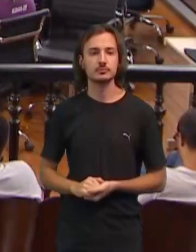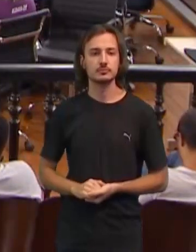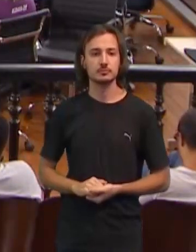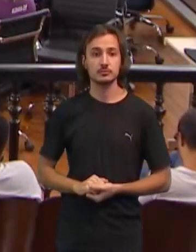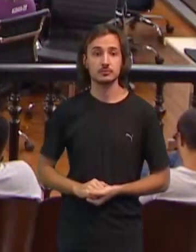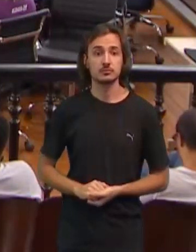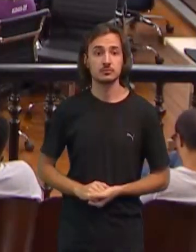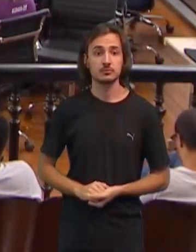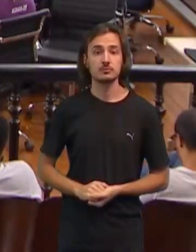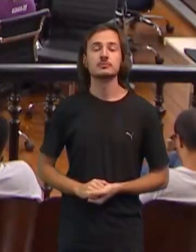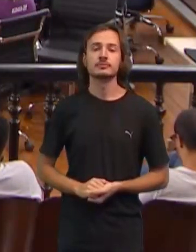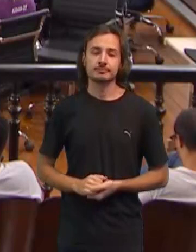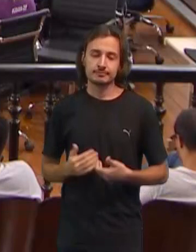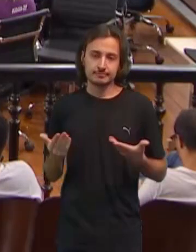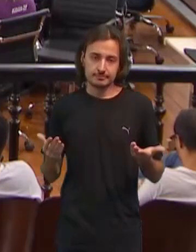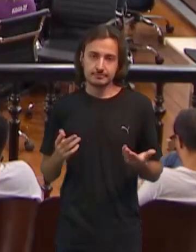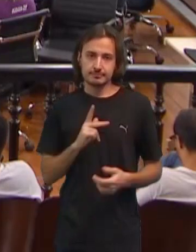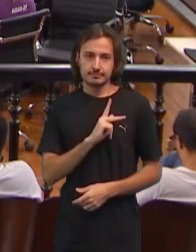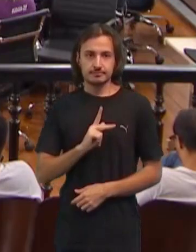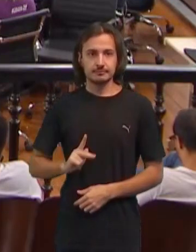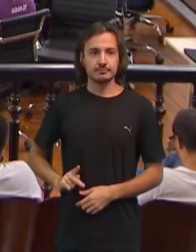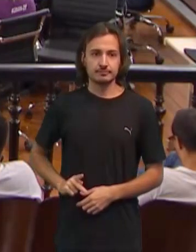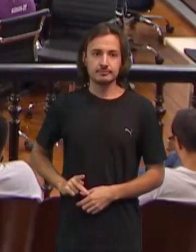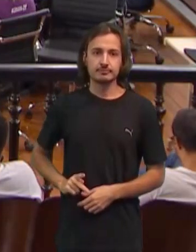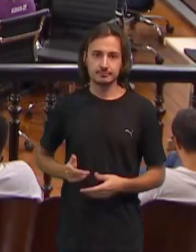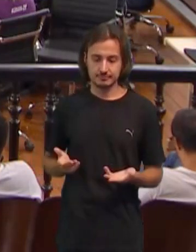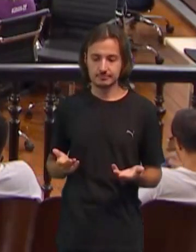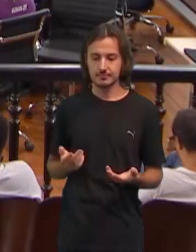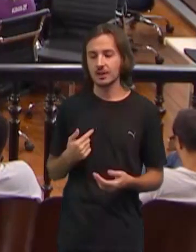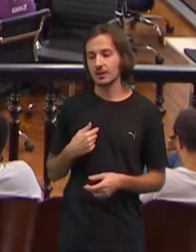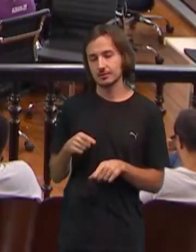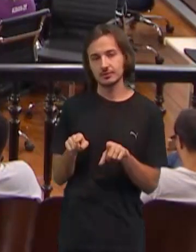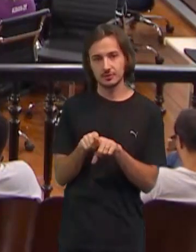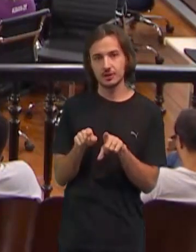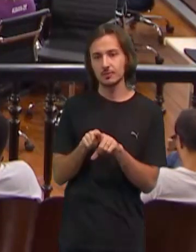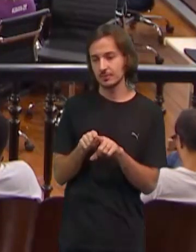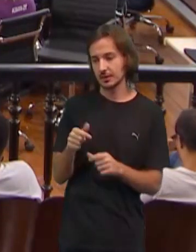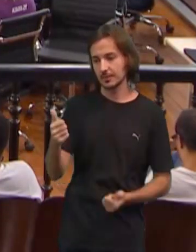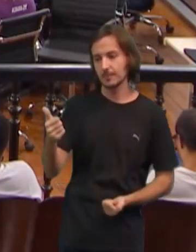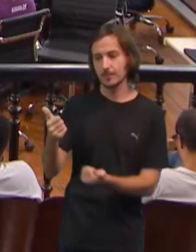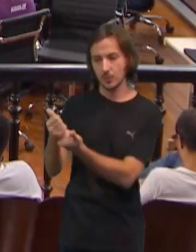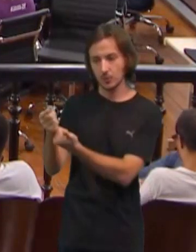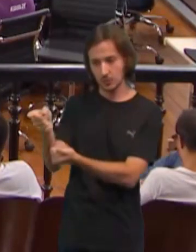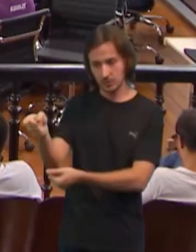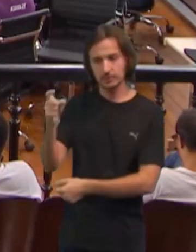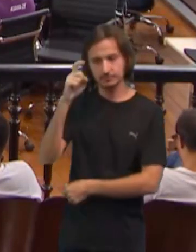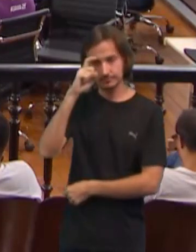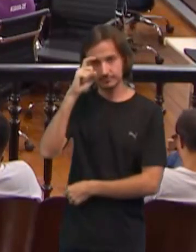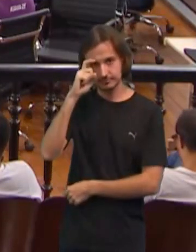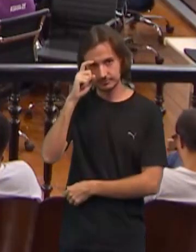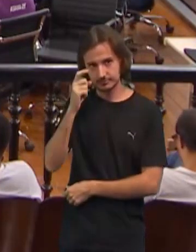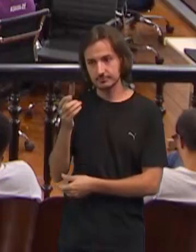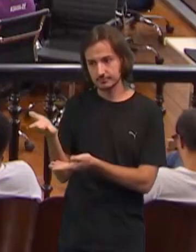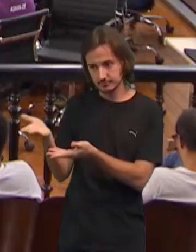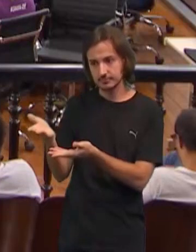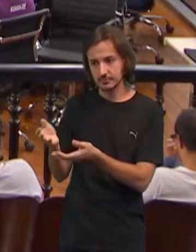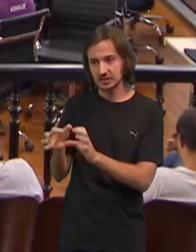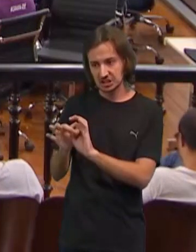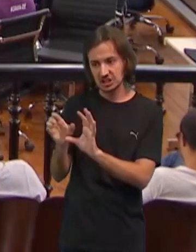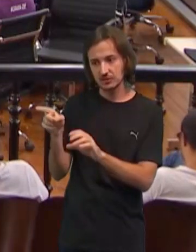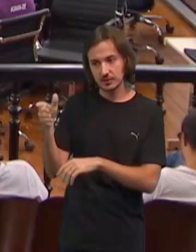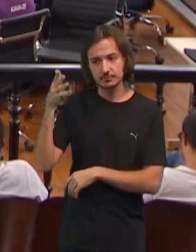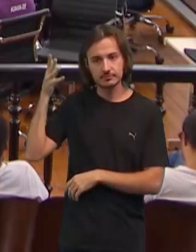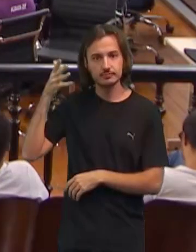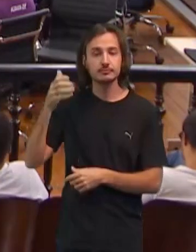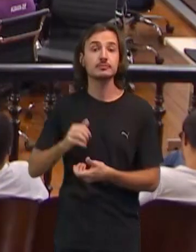Senhor presidente, da mesma forma, eu concedo uma parte ao vereador Juraci Schaefer. Senhor presidente, quero agradecer